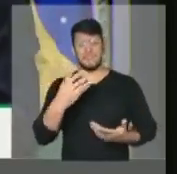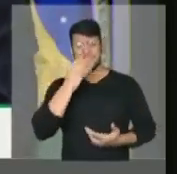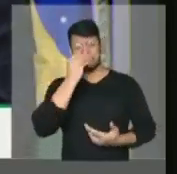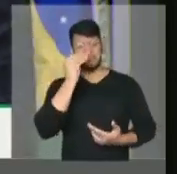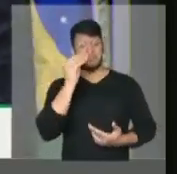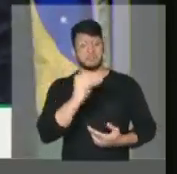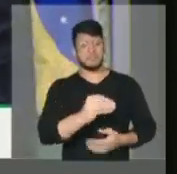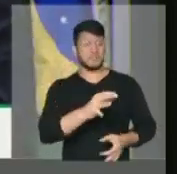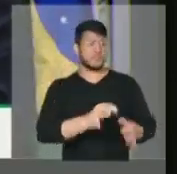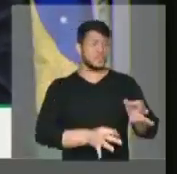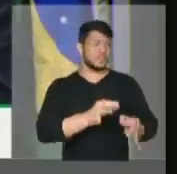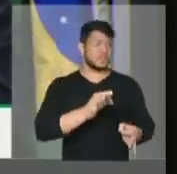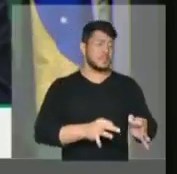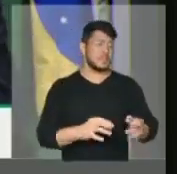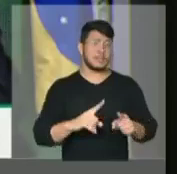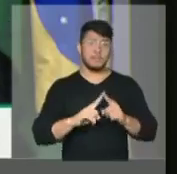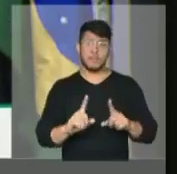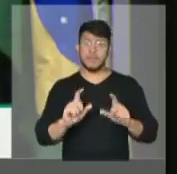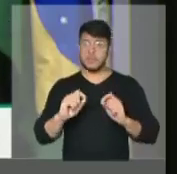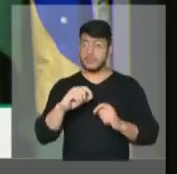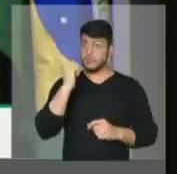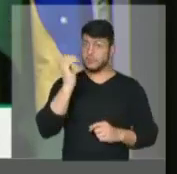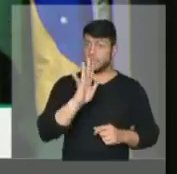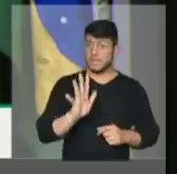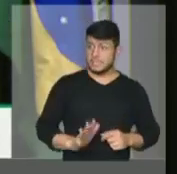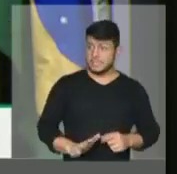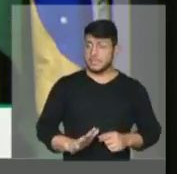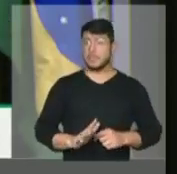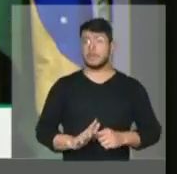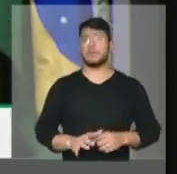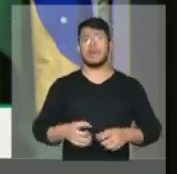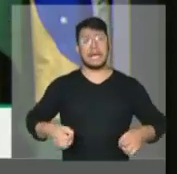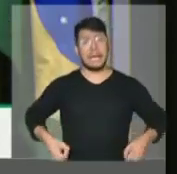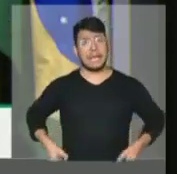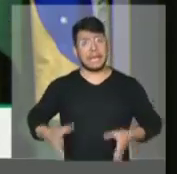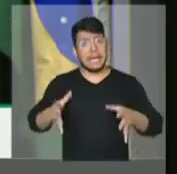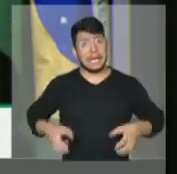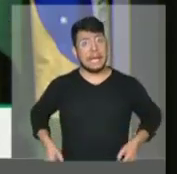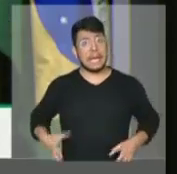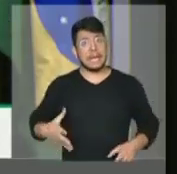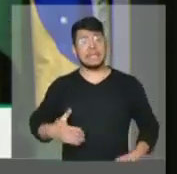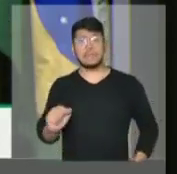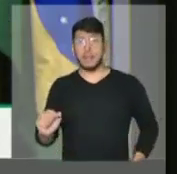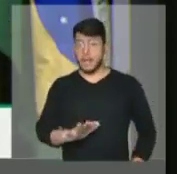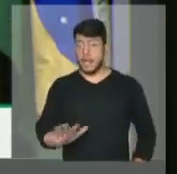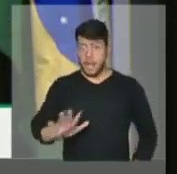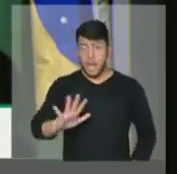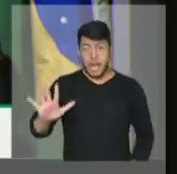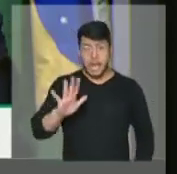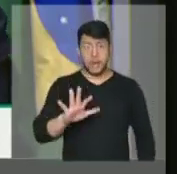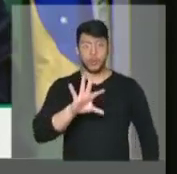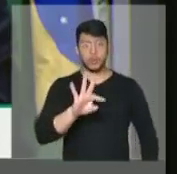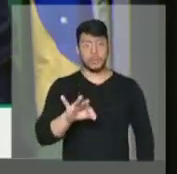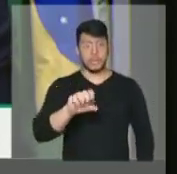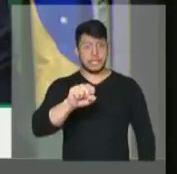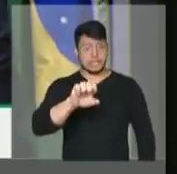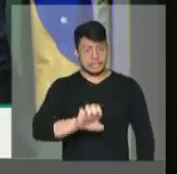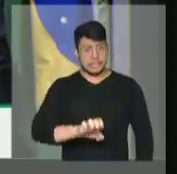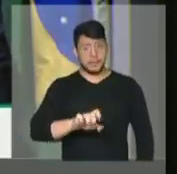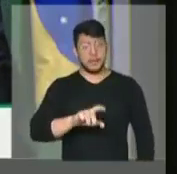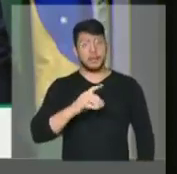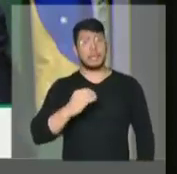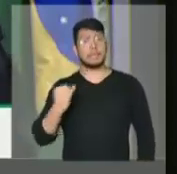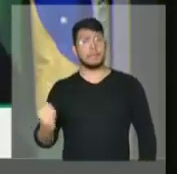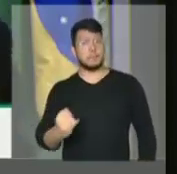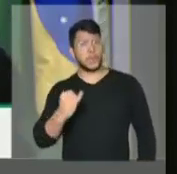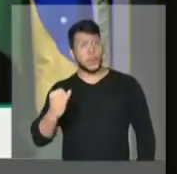não andam. O Brasil não gasta pouco nesse poder que é fundamental, que é importante, que